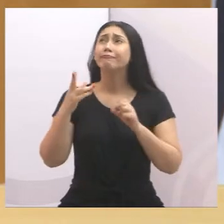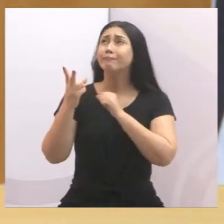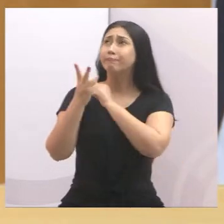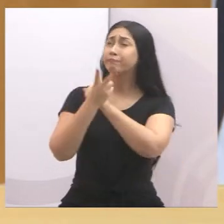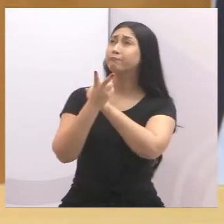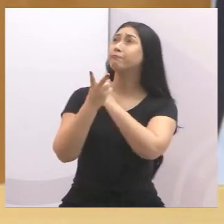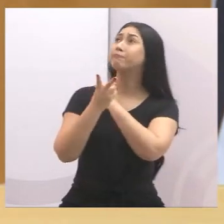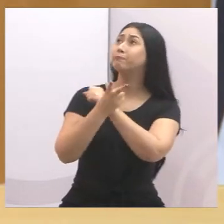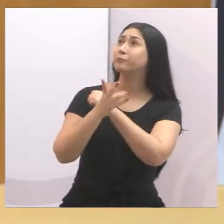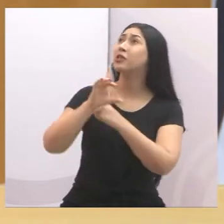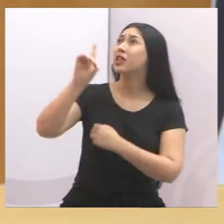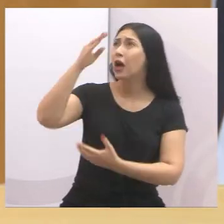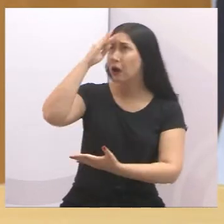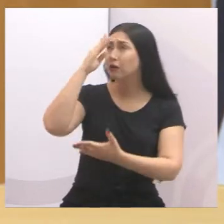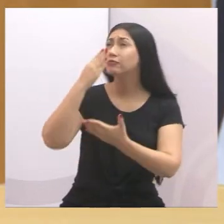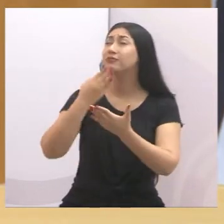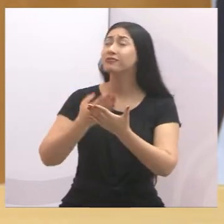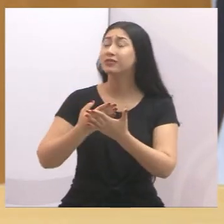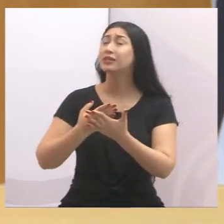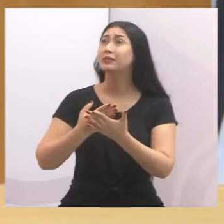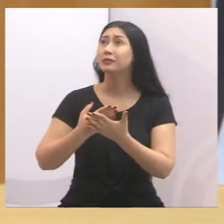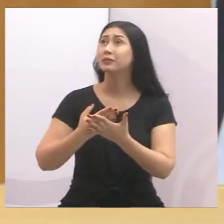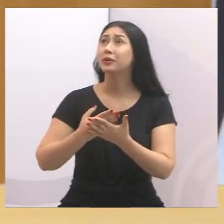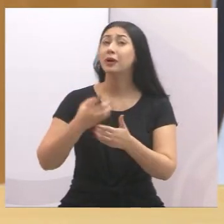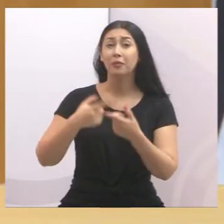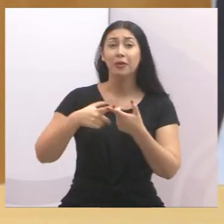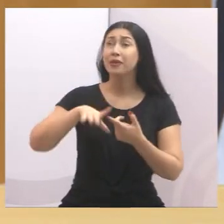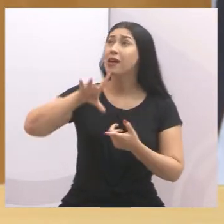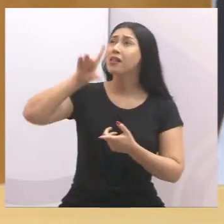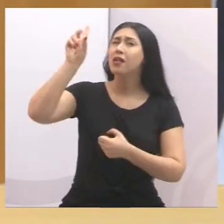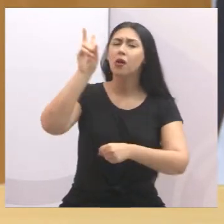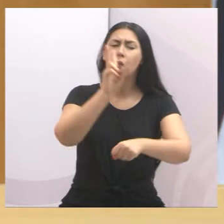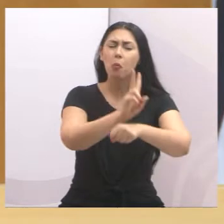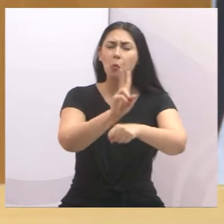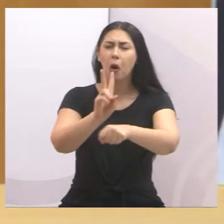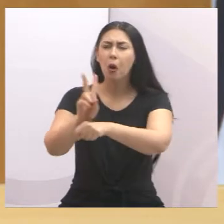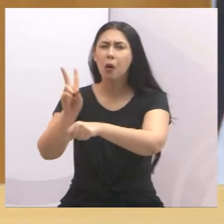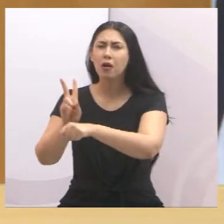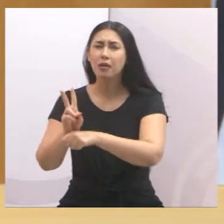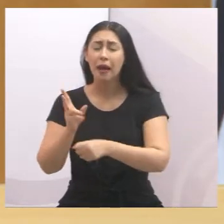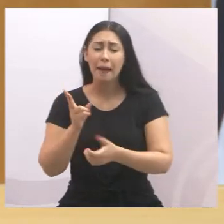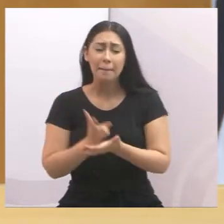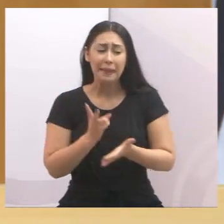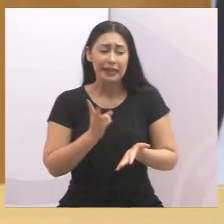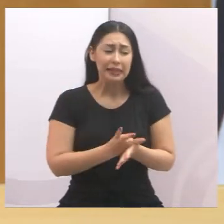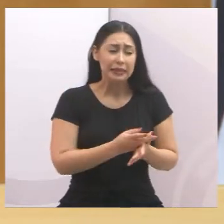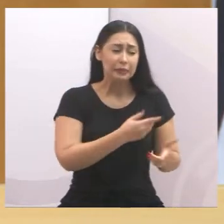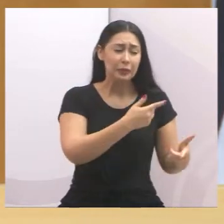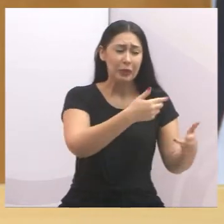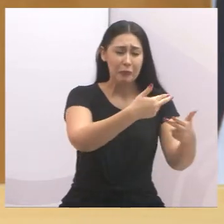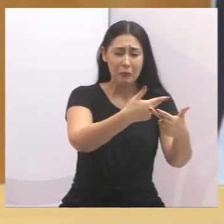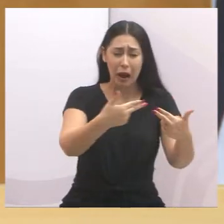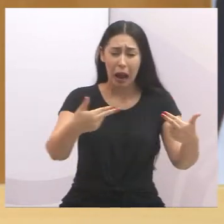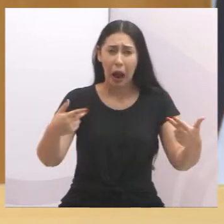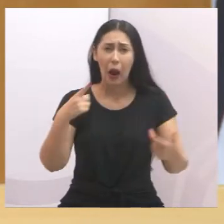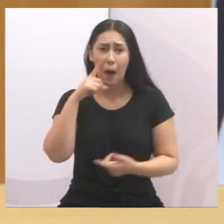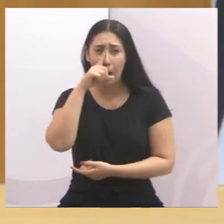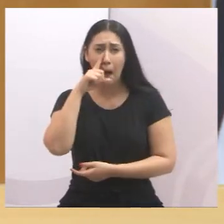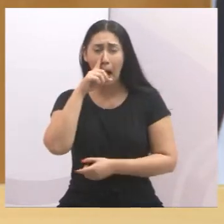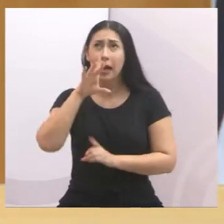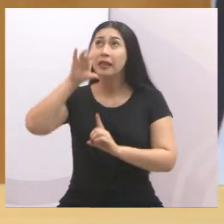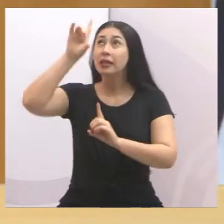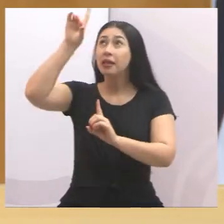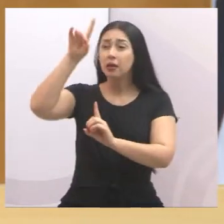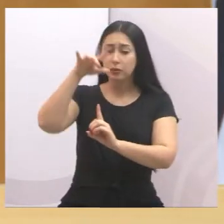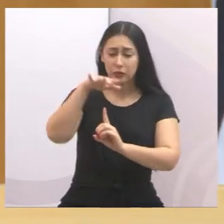meu Deus, em quem confio, porque Ele te livrará do laço do caçador e da peste destruidora. Com suas penas te